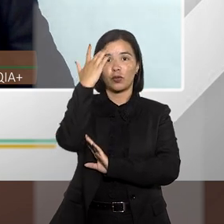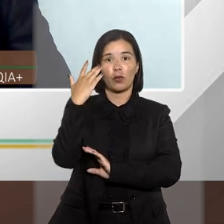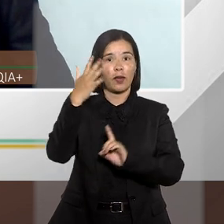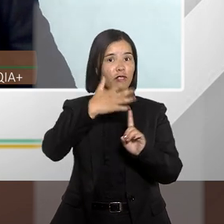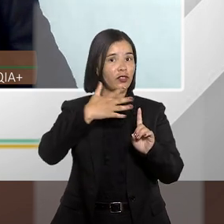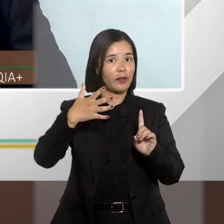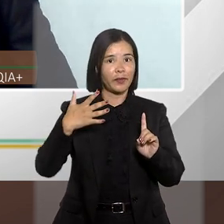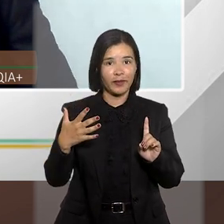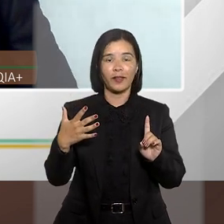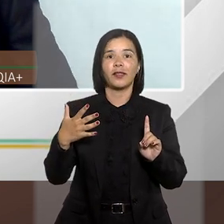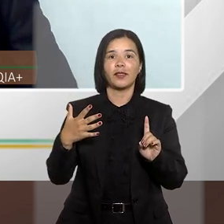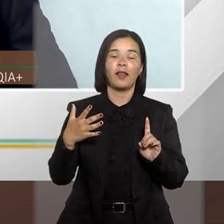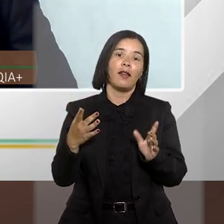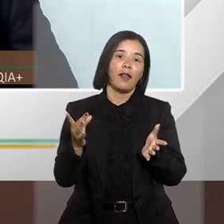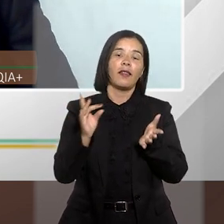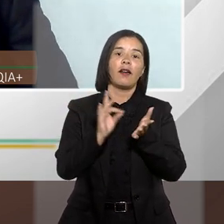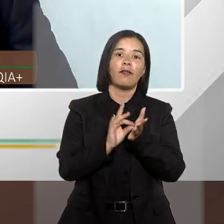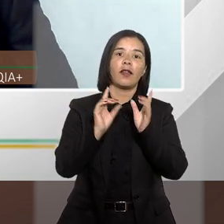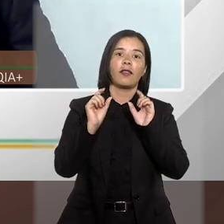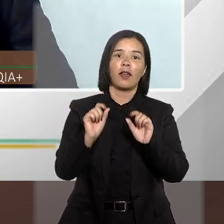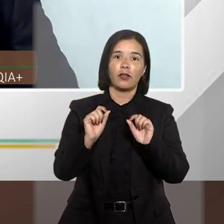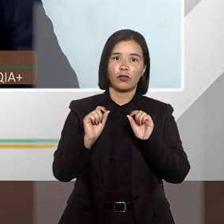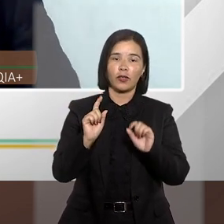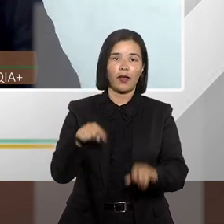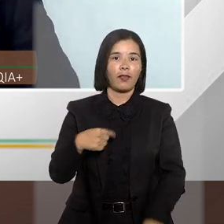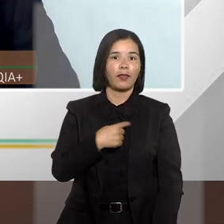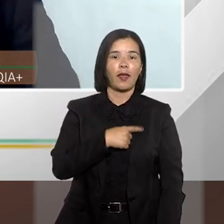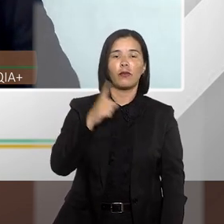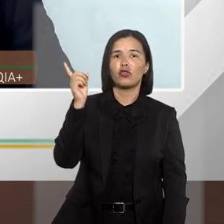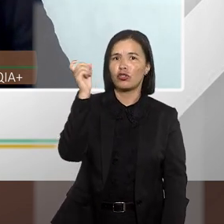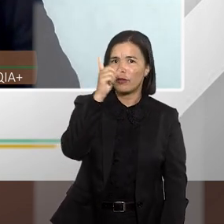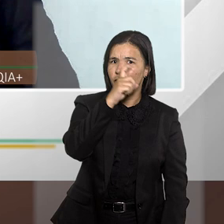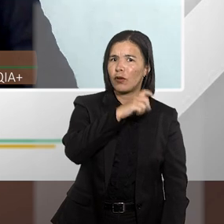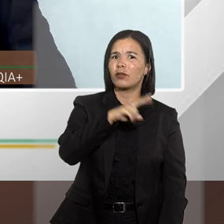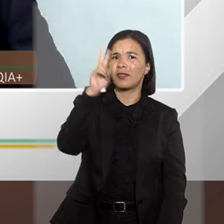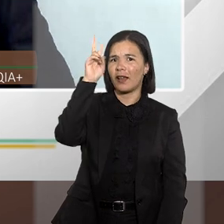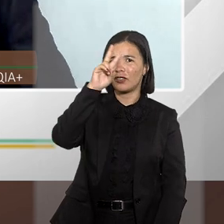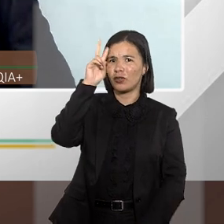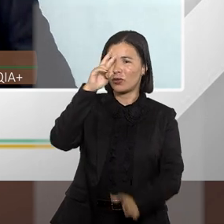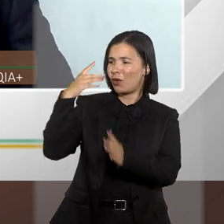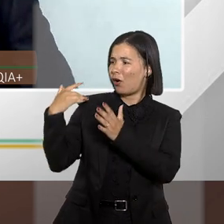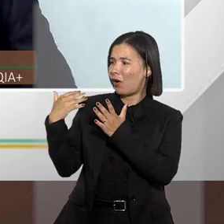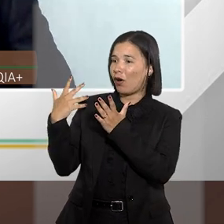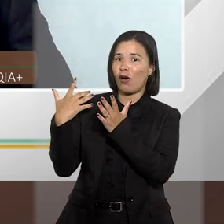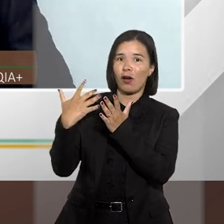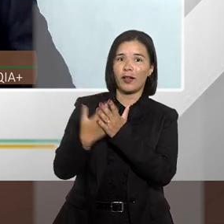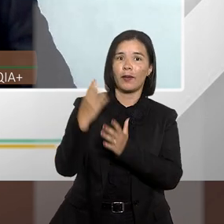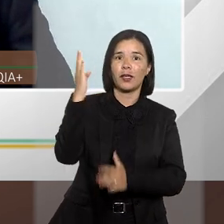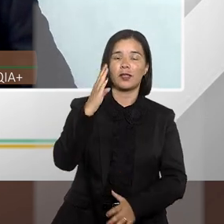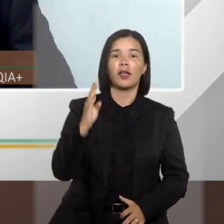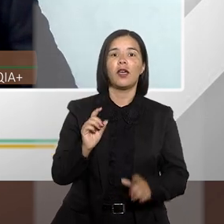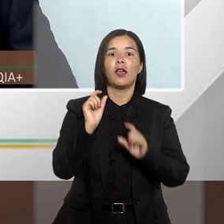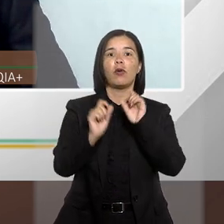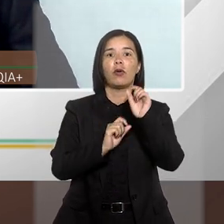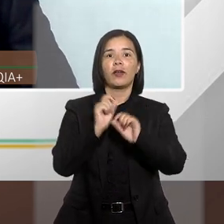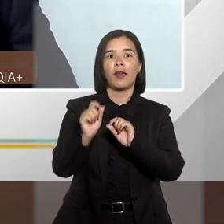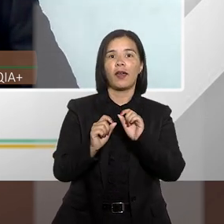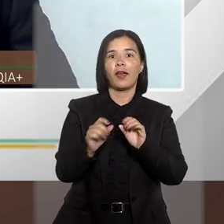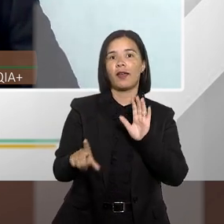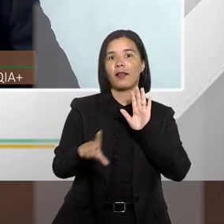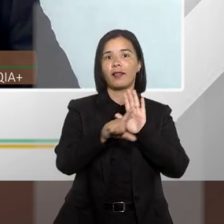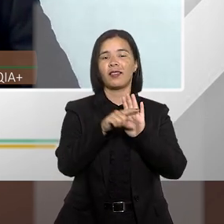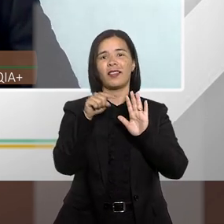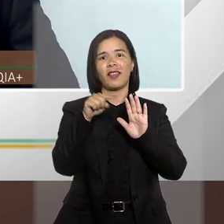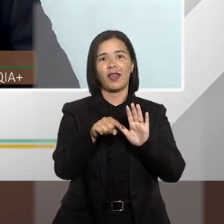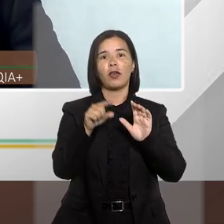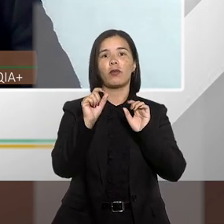LGBTQIA+. Na verdade, nós temos uma dificuldade histórica do legislativo brasileiro em legislar sobre crimes